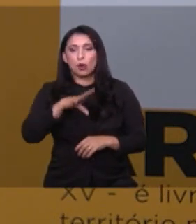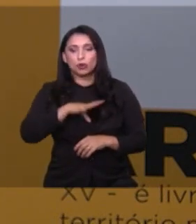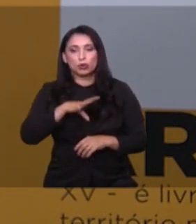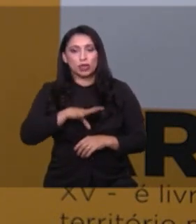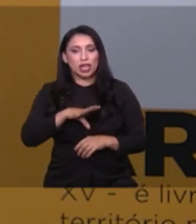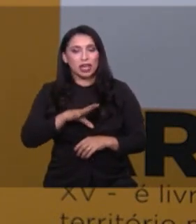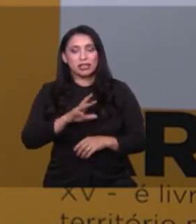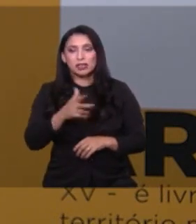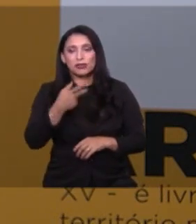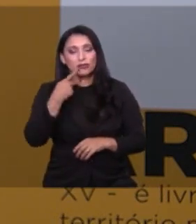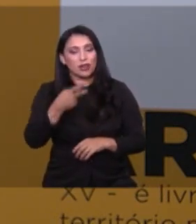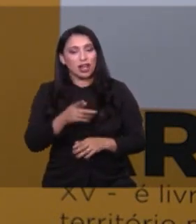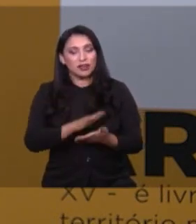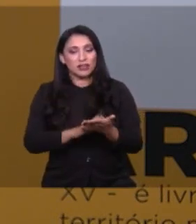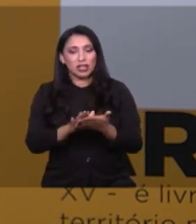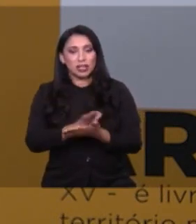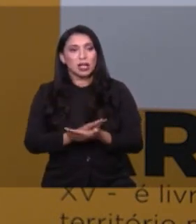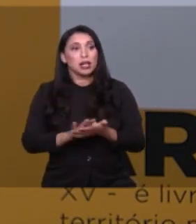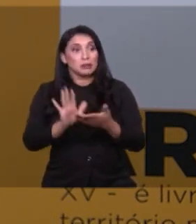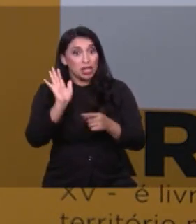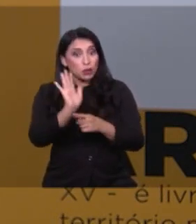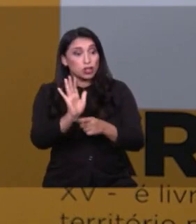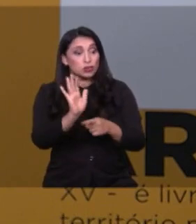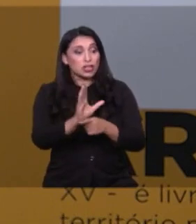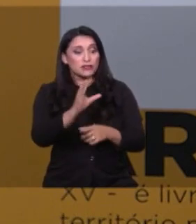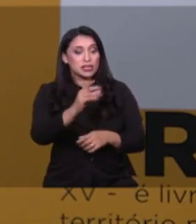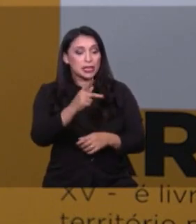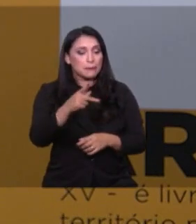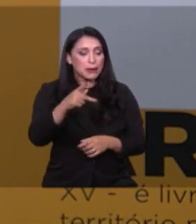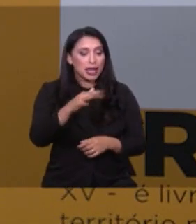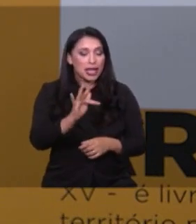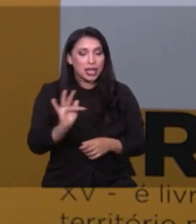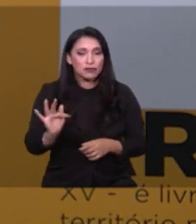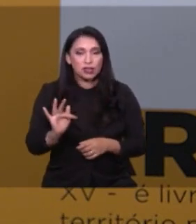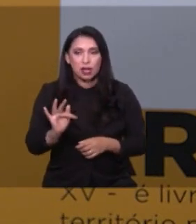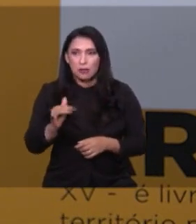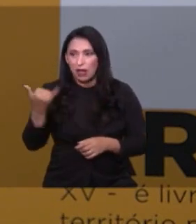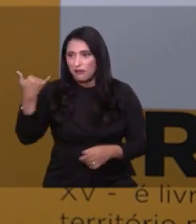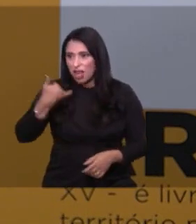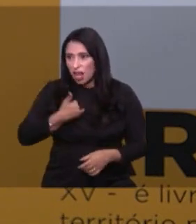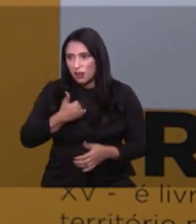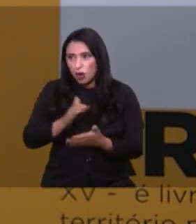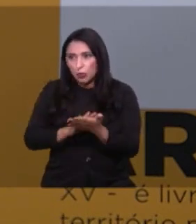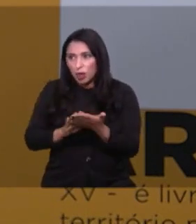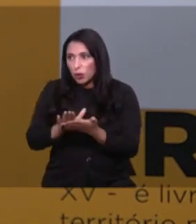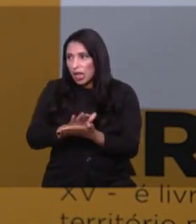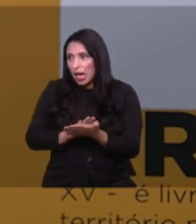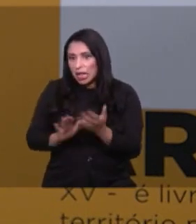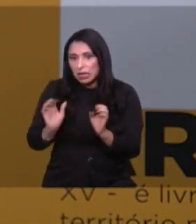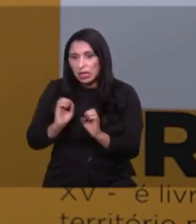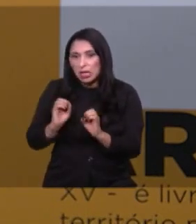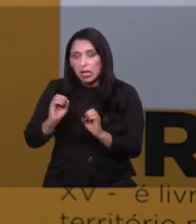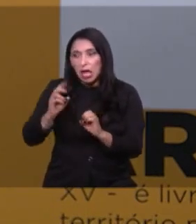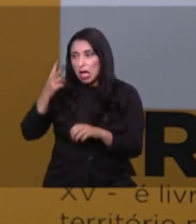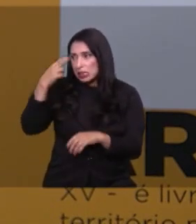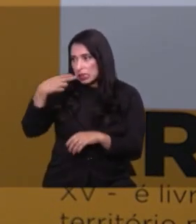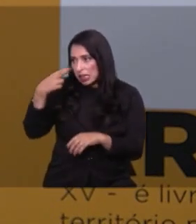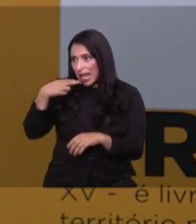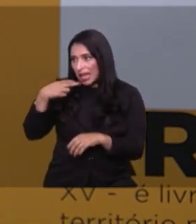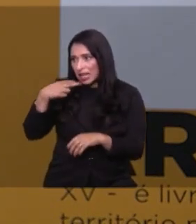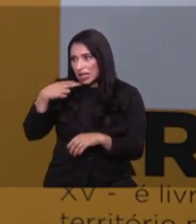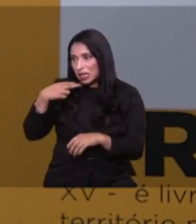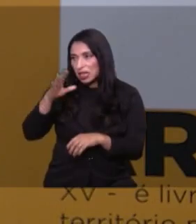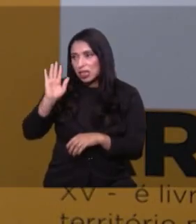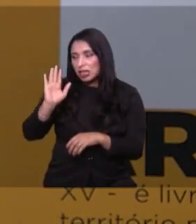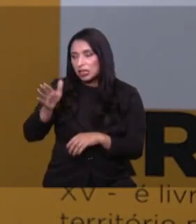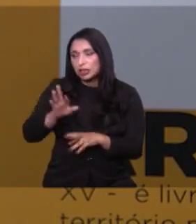outras pessoas, fazer CPF, mas nenhuma pessoa vem falar comigo, porque as pessoas vê que eu sou cega, as